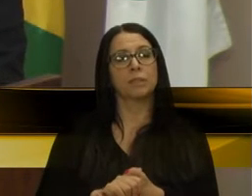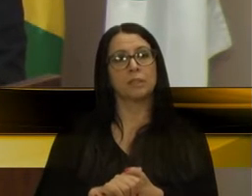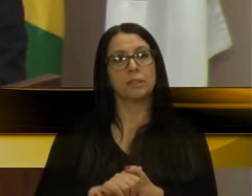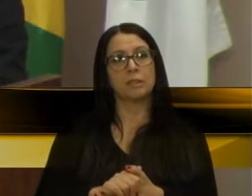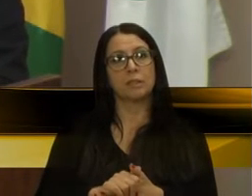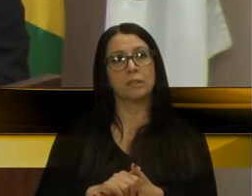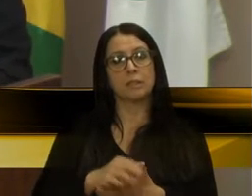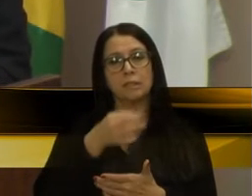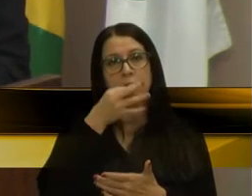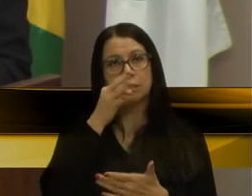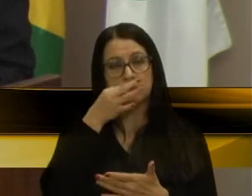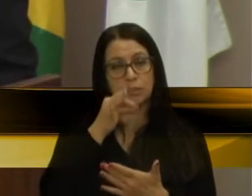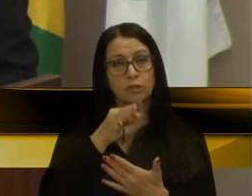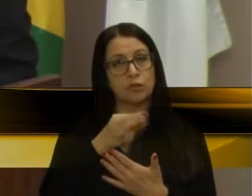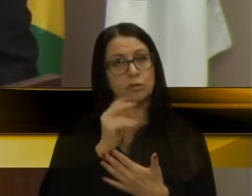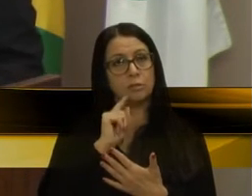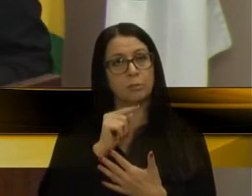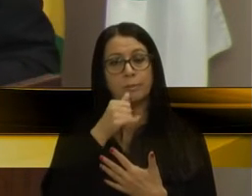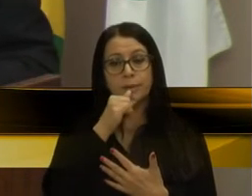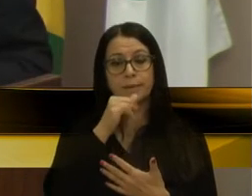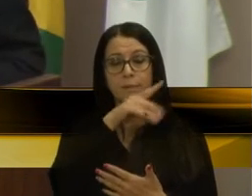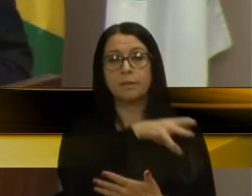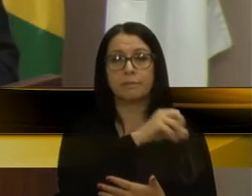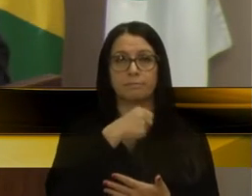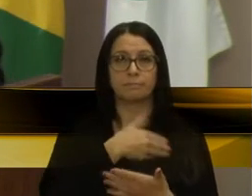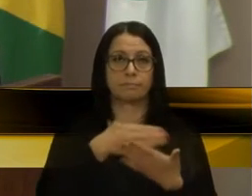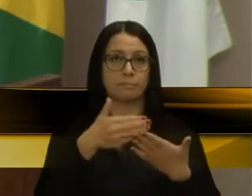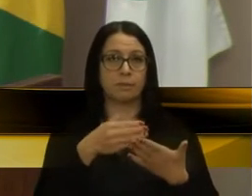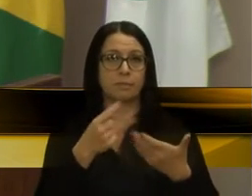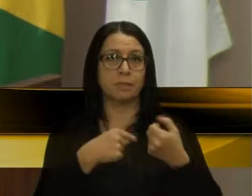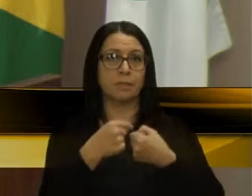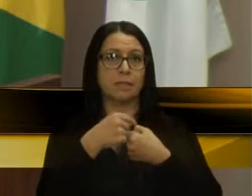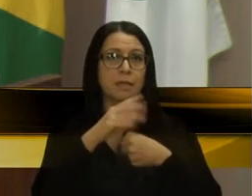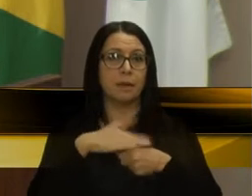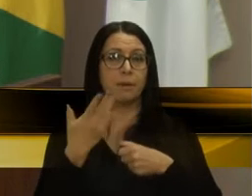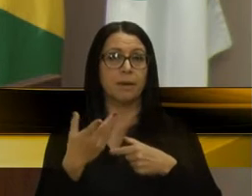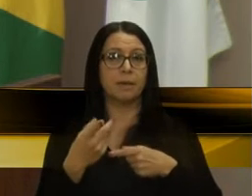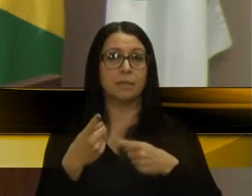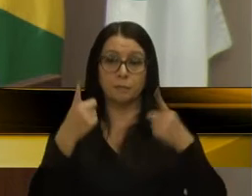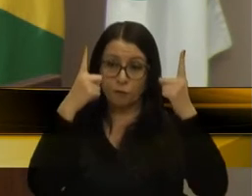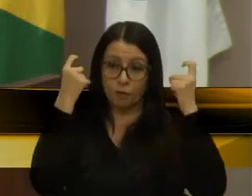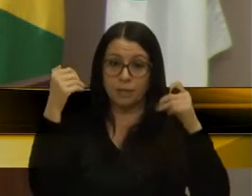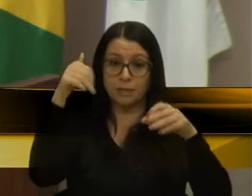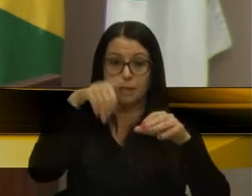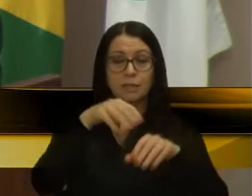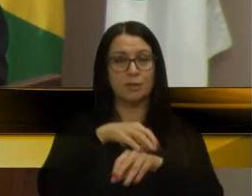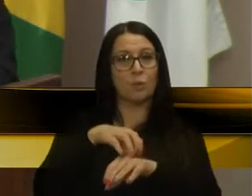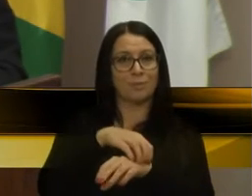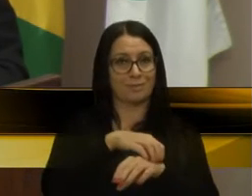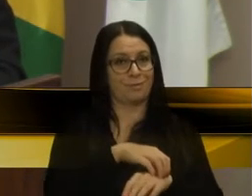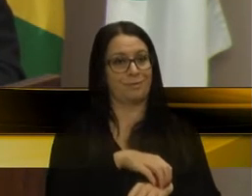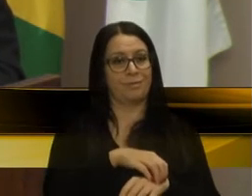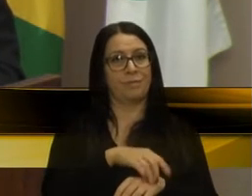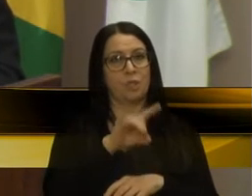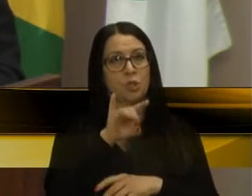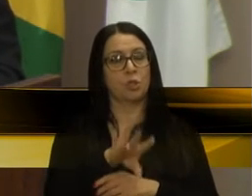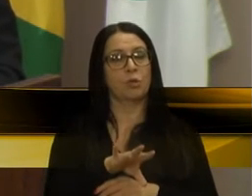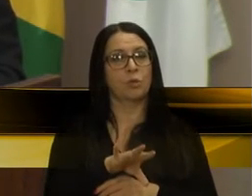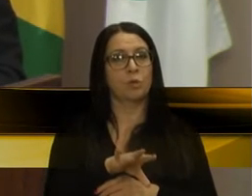bem, Caxias do Sul, vamos pegar por Caxias do Sul. Caxias do Sul é uma das cidades mais violentas no trânsito.